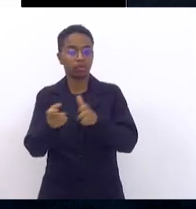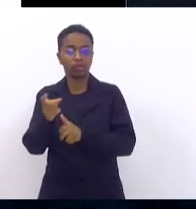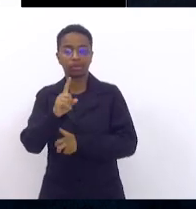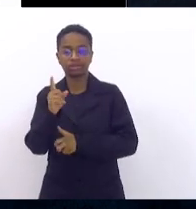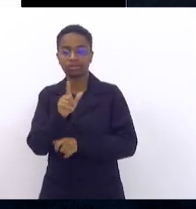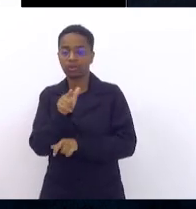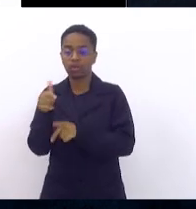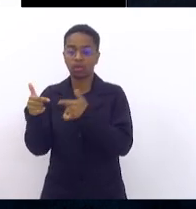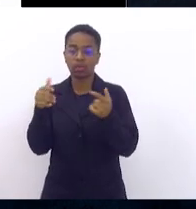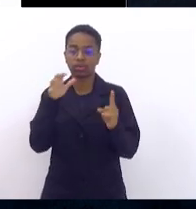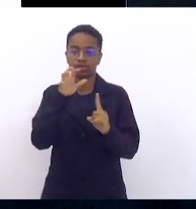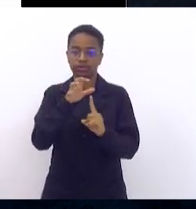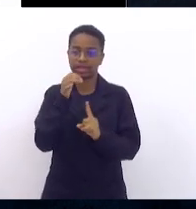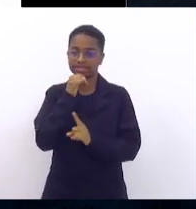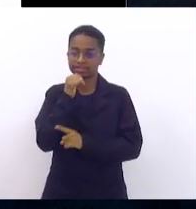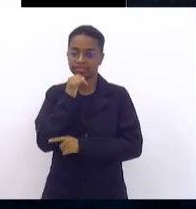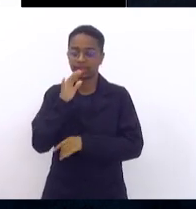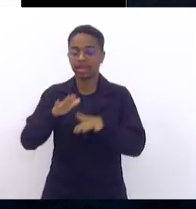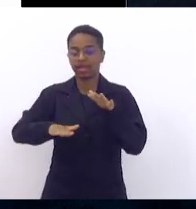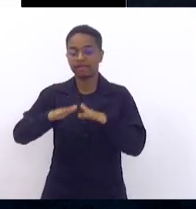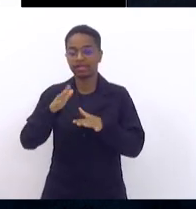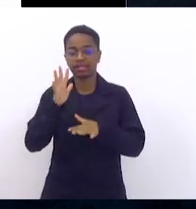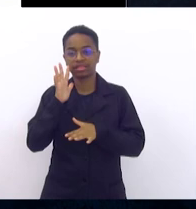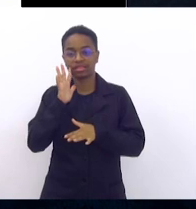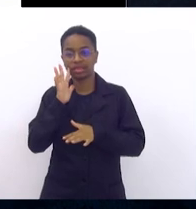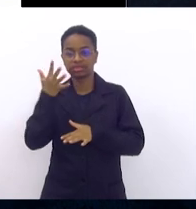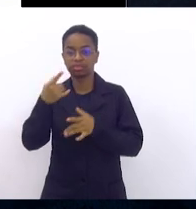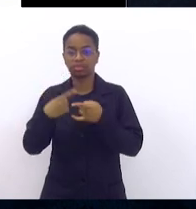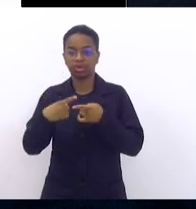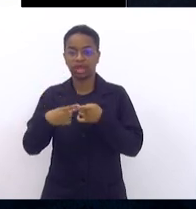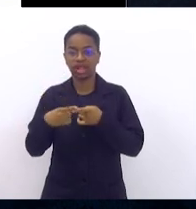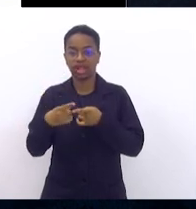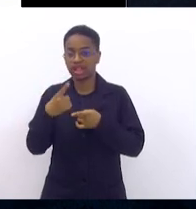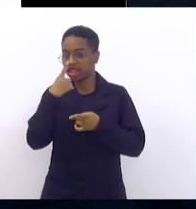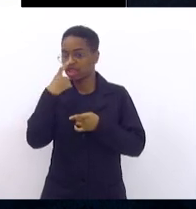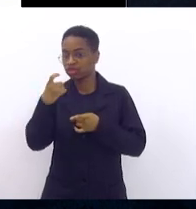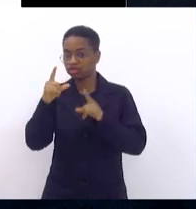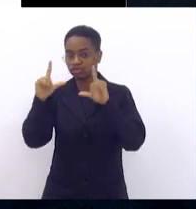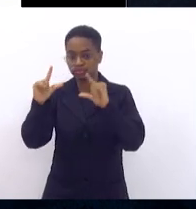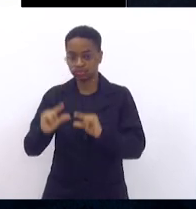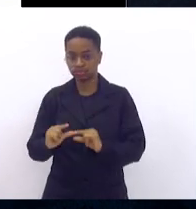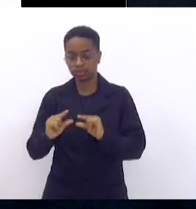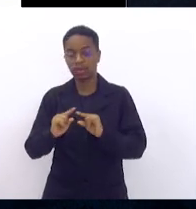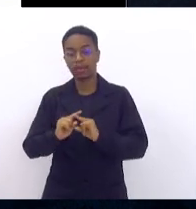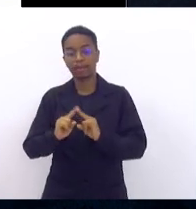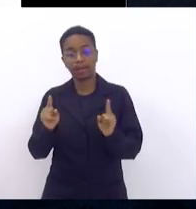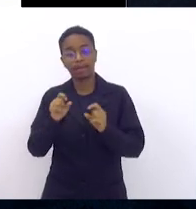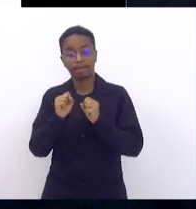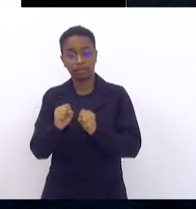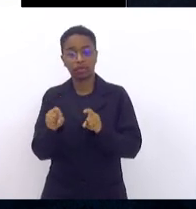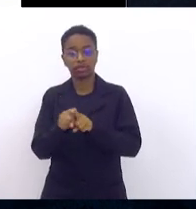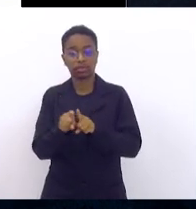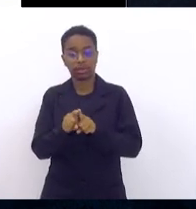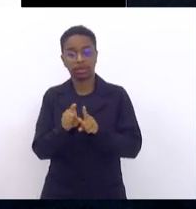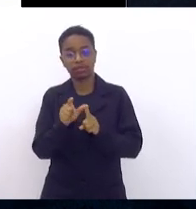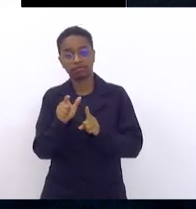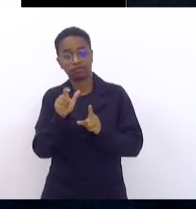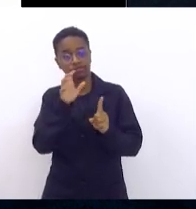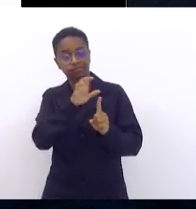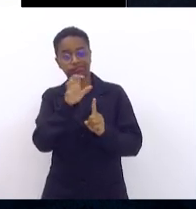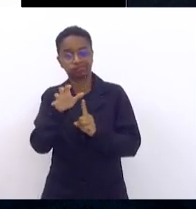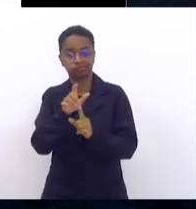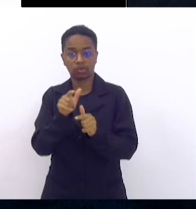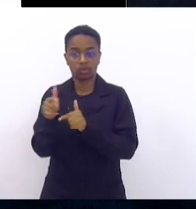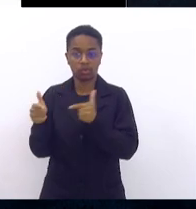né então muitas vezes você toma uma decisão porque gera menos resíduos por um outro produto e esse produto pode trazer outros impactos